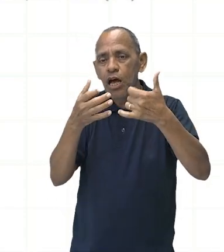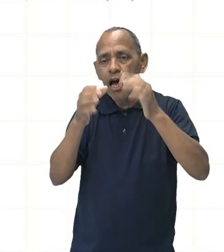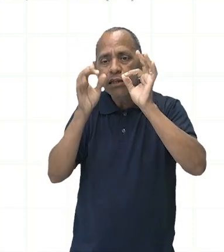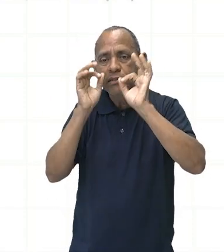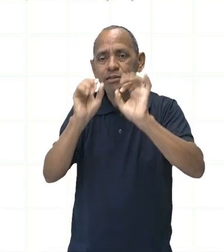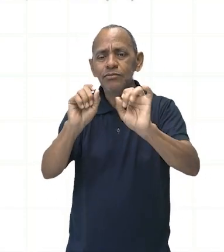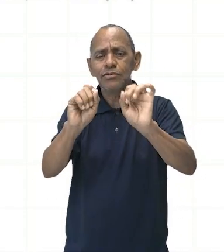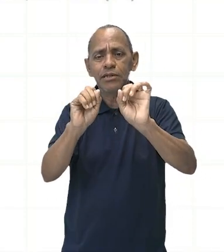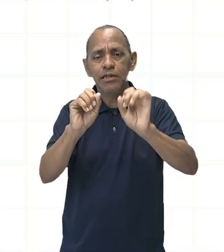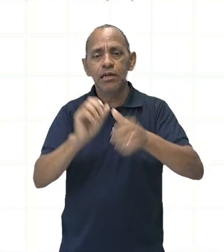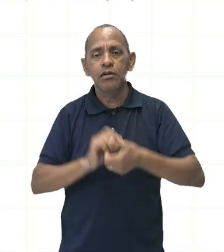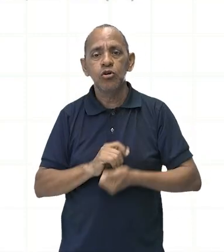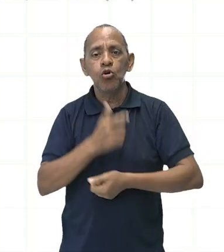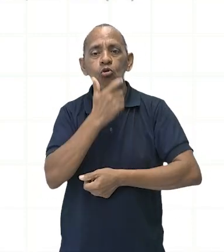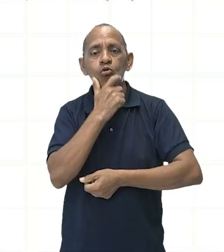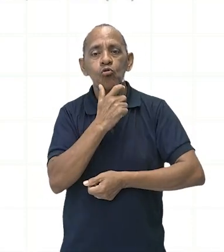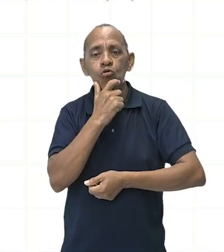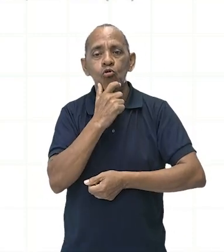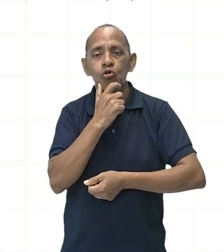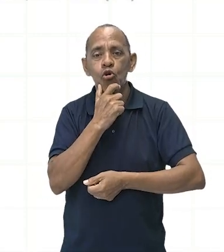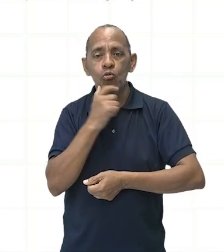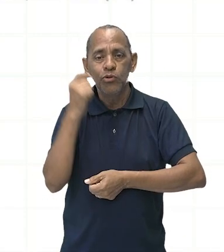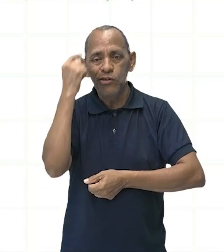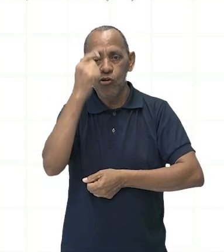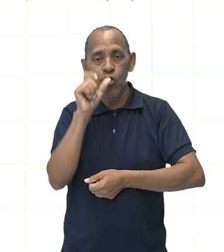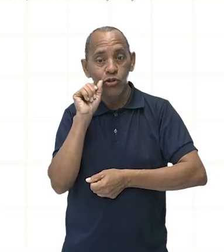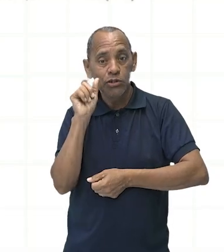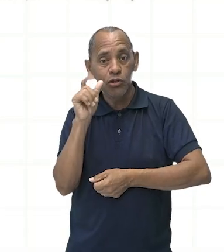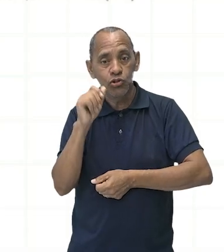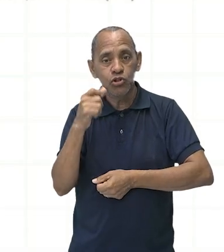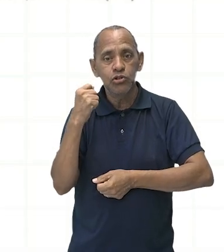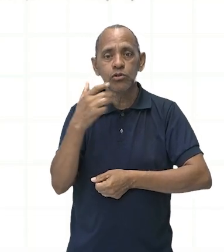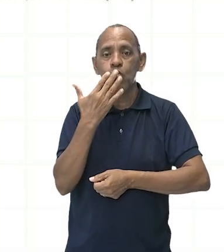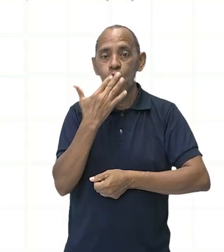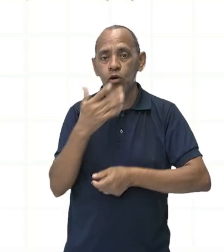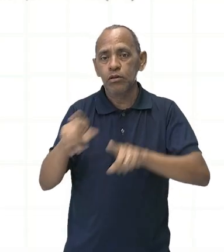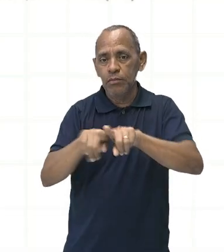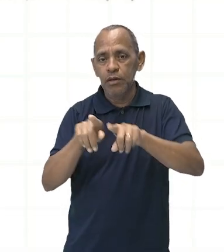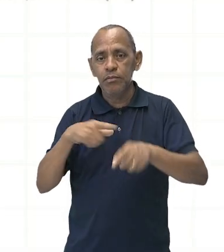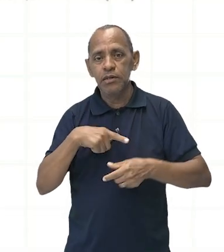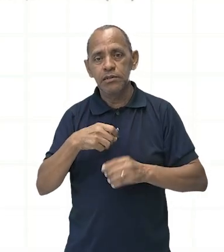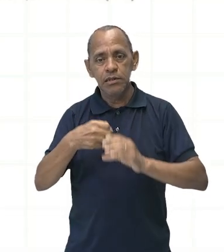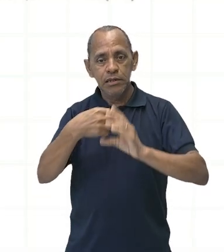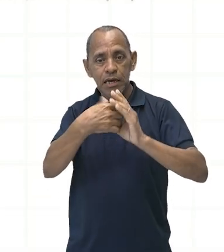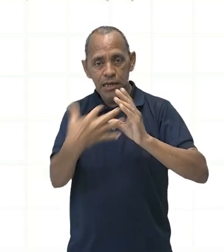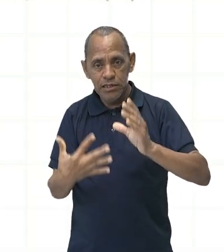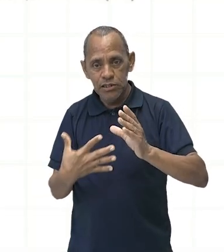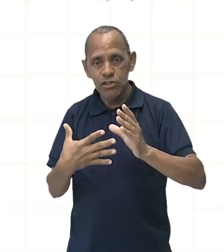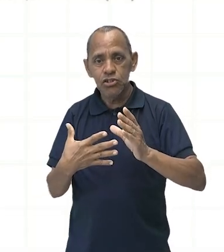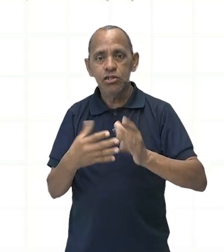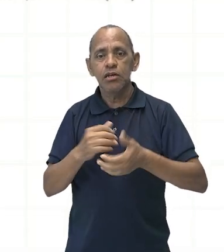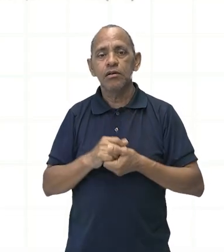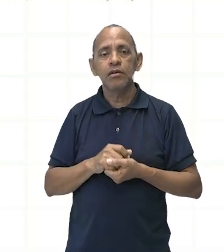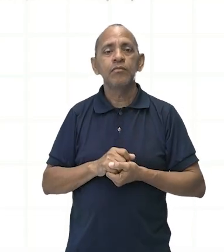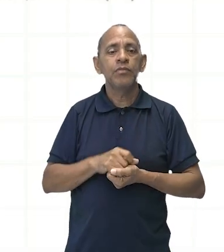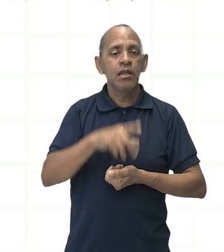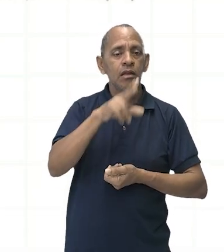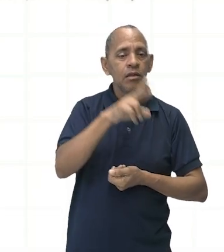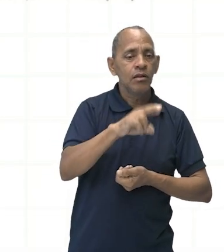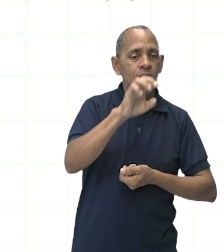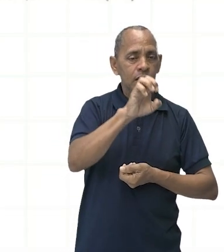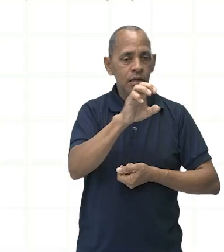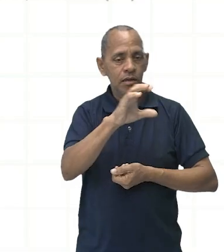prestar atenção, que o homem de olhos azuis, ele precisa apresentar o caráter de forma recessiva, ou